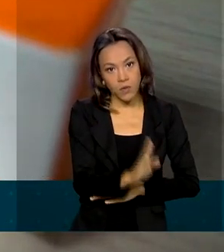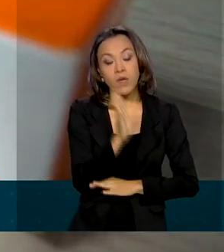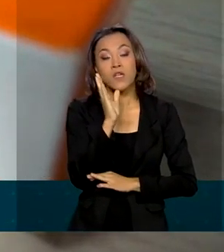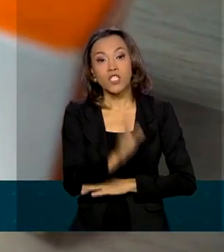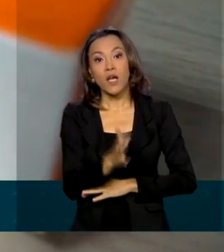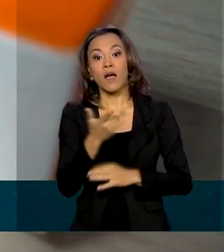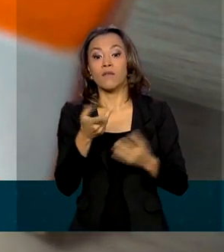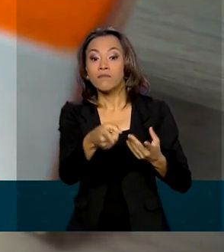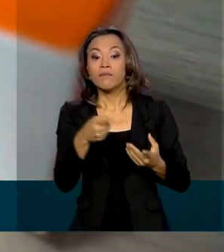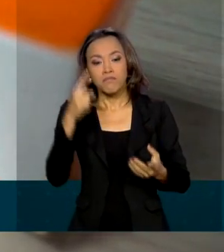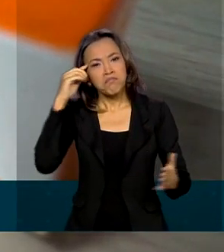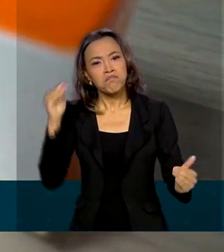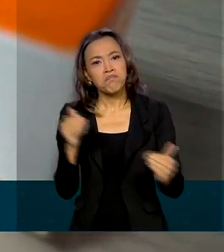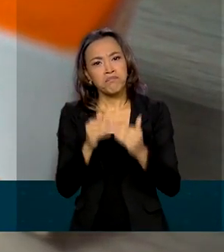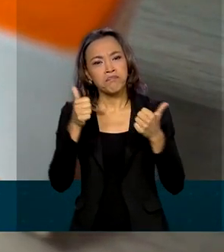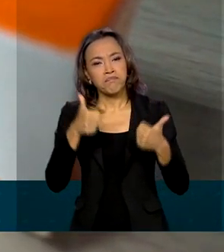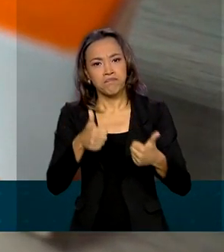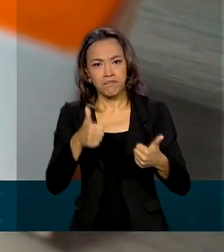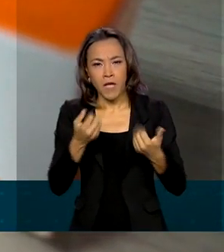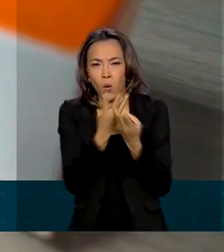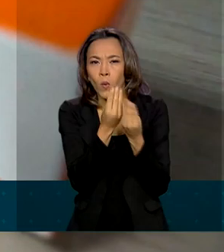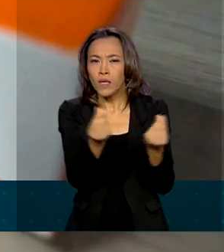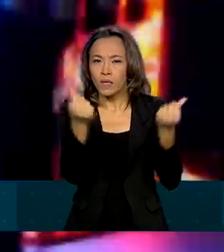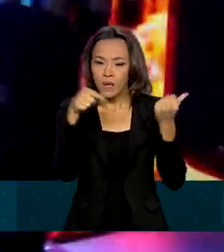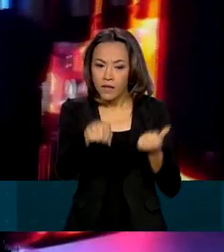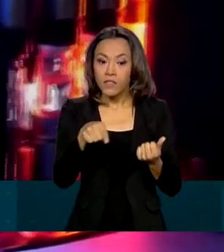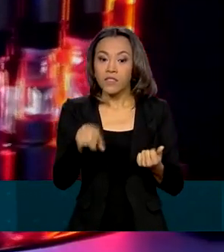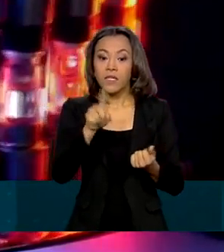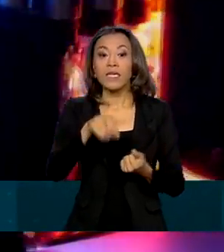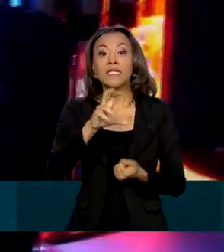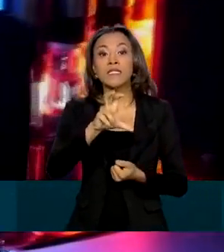confirmada pelos técnicos da Anvisa e chega a